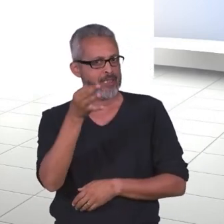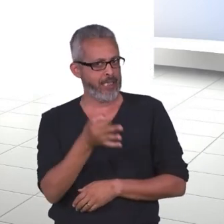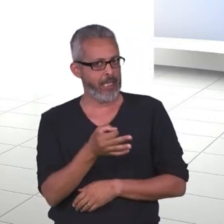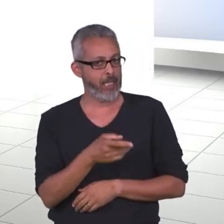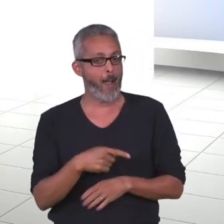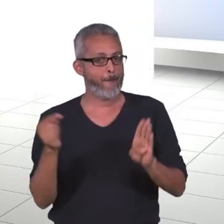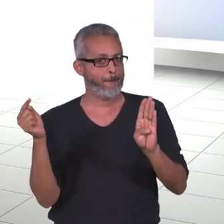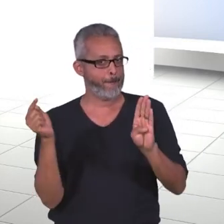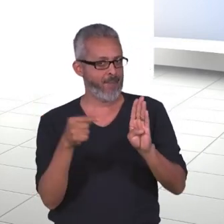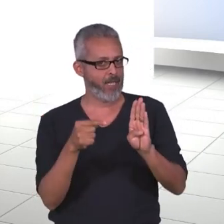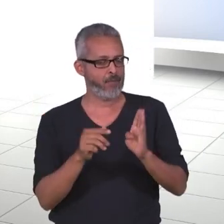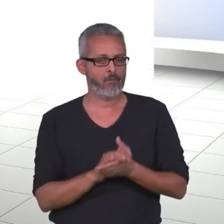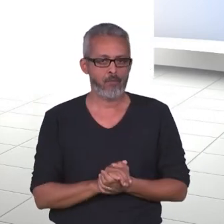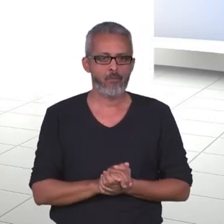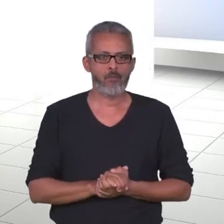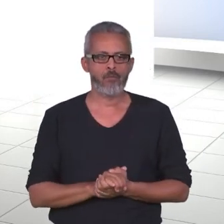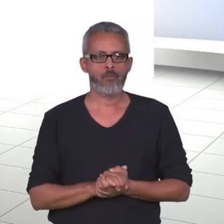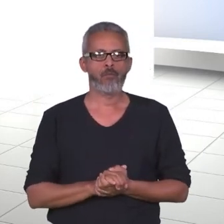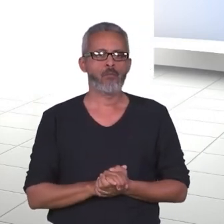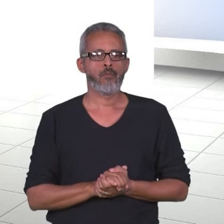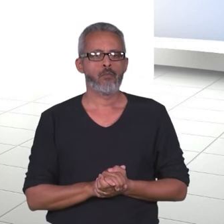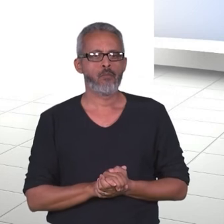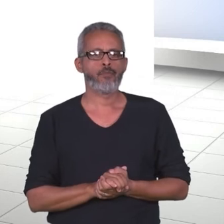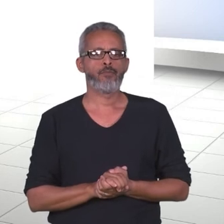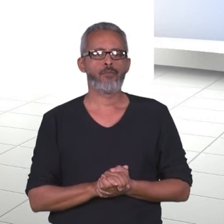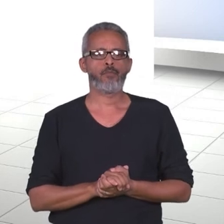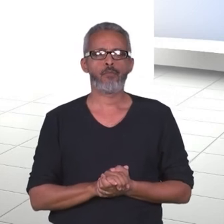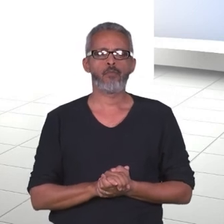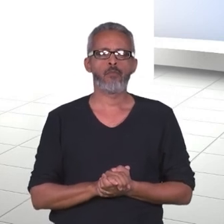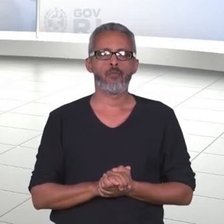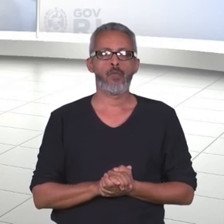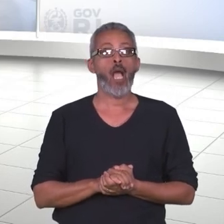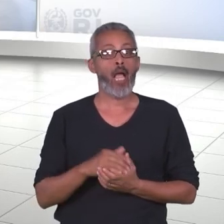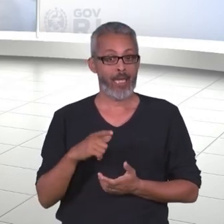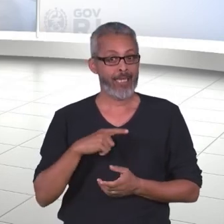marcar. Gabarito, letra B.